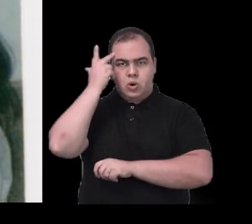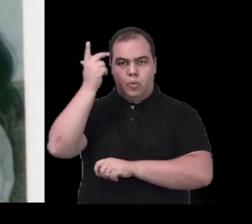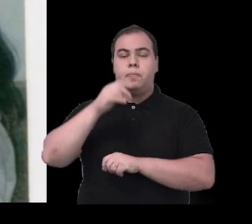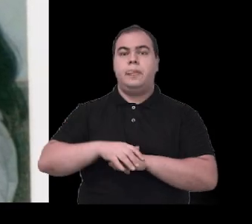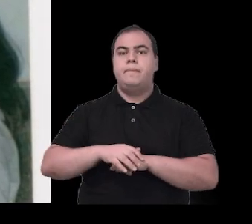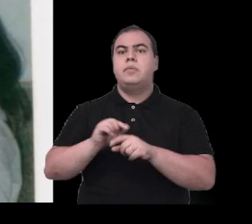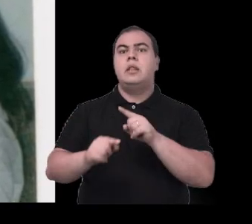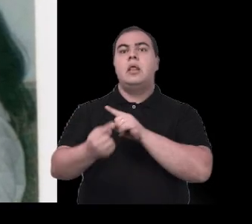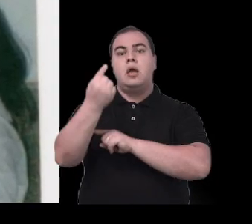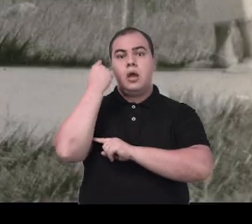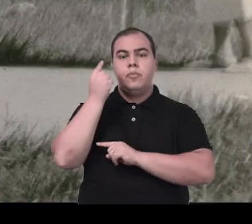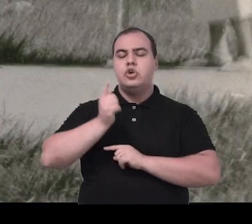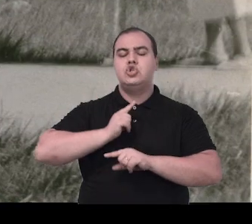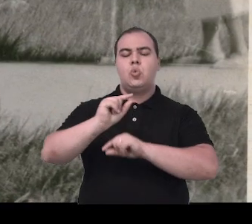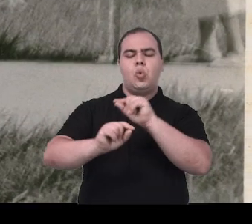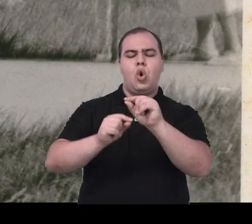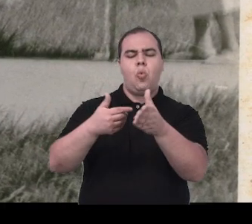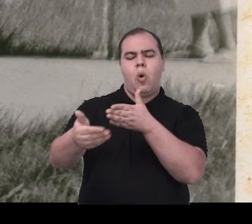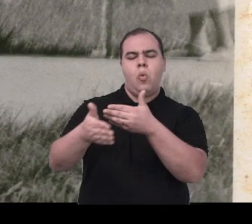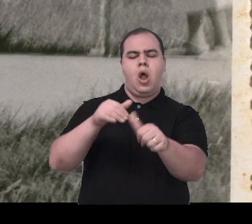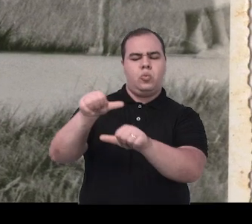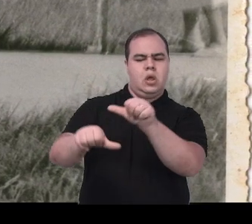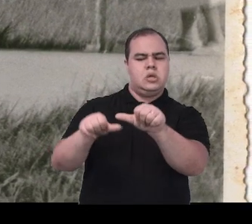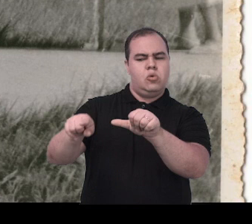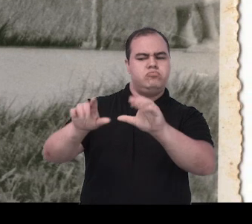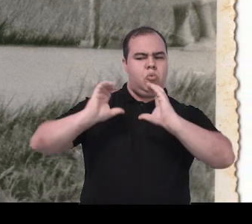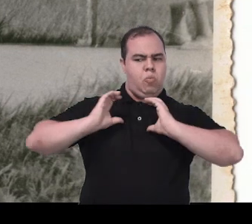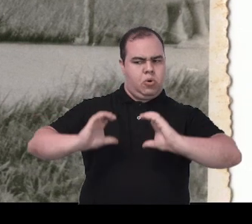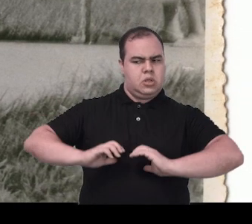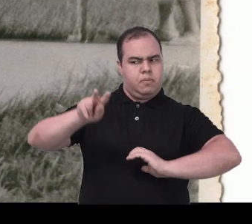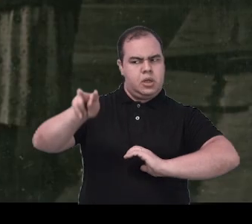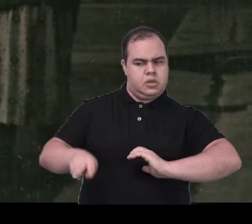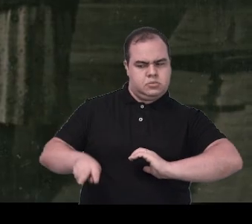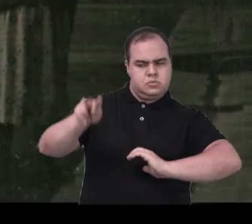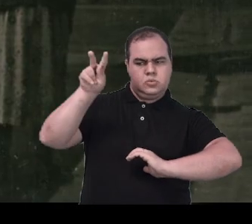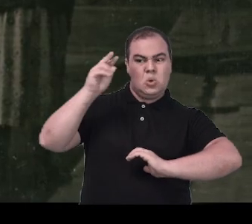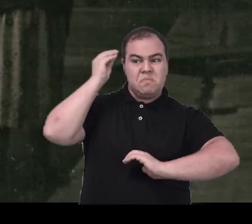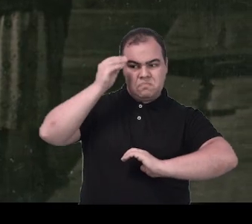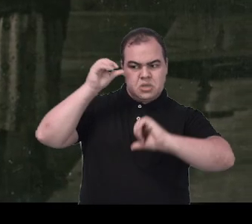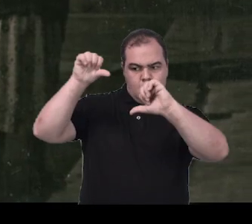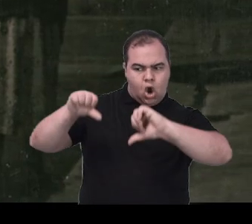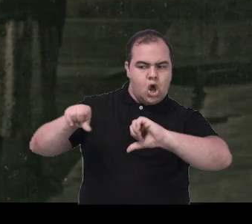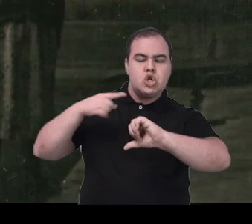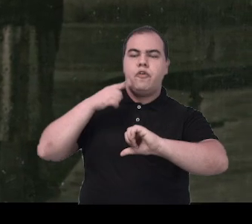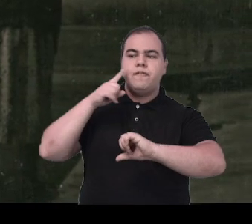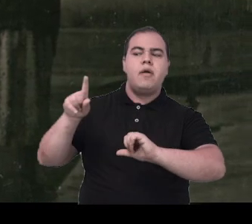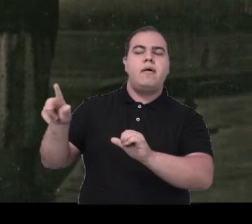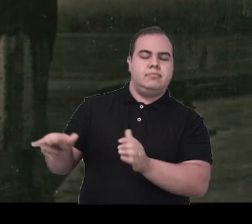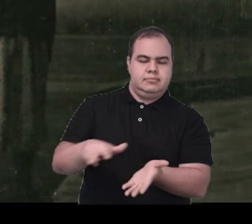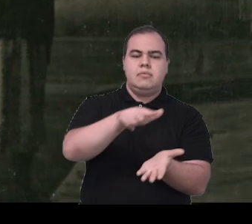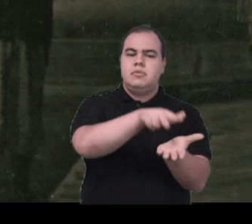uma época que era muito hospitalocêntrica. Qualquer alteração de comportamento, com quadro psicótico, as pessoas ficavam